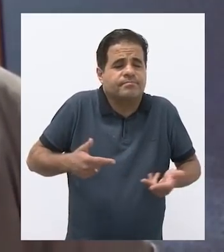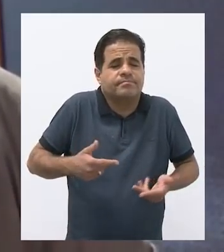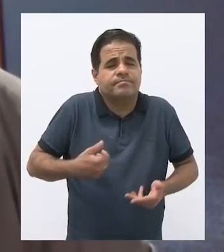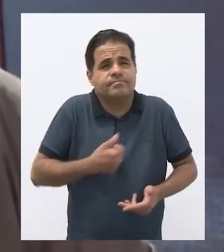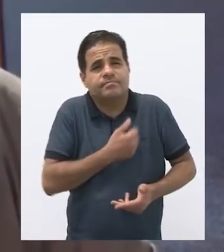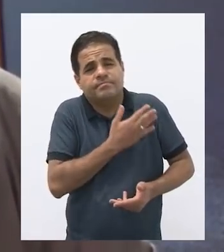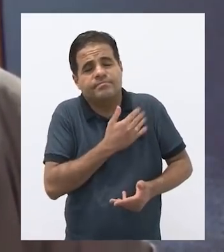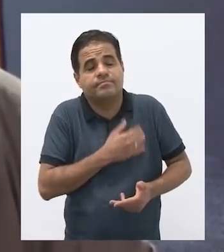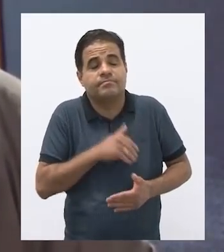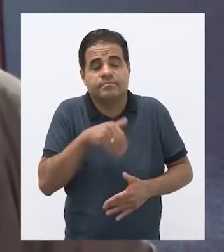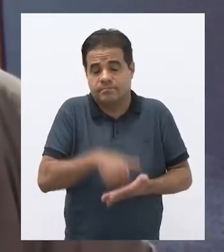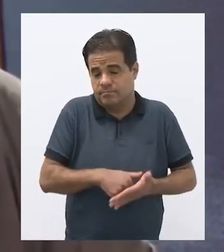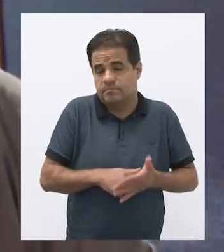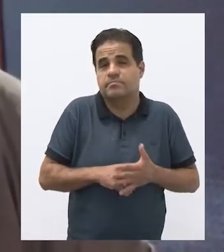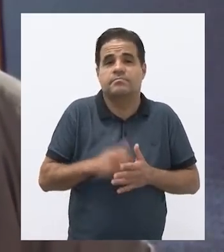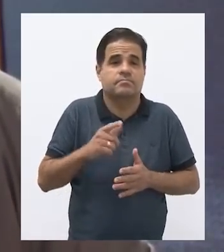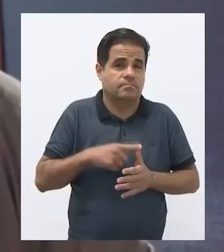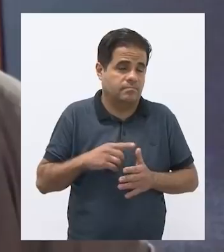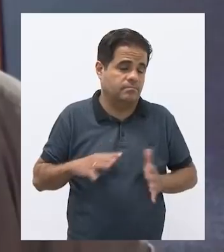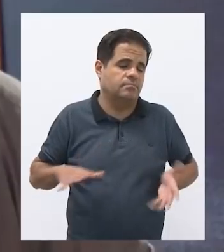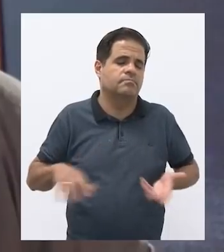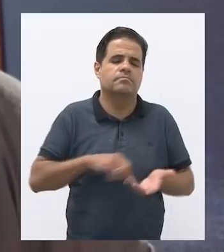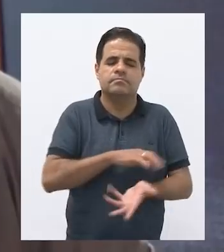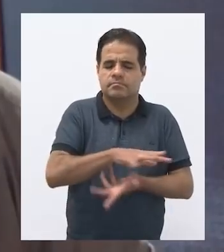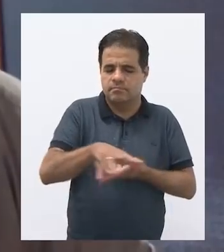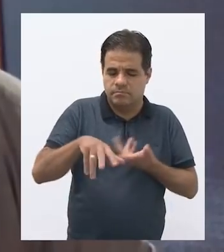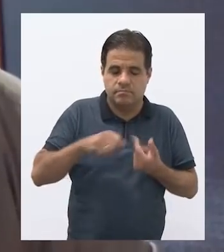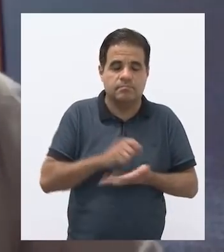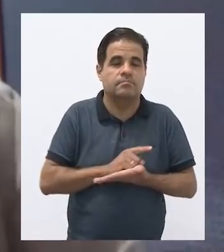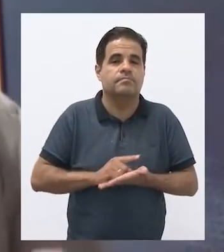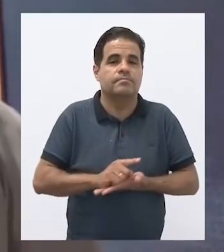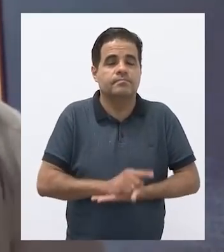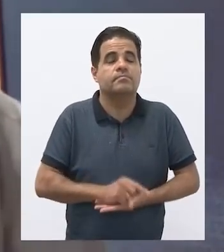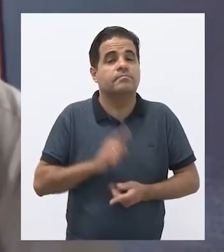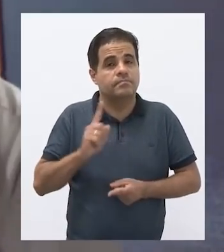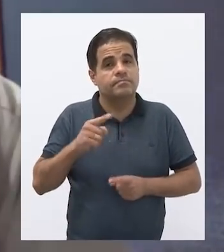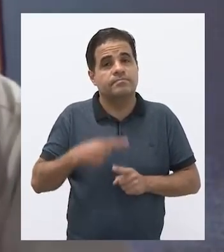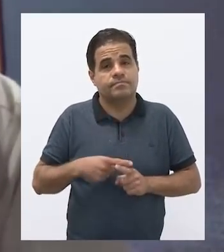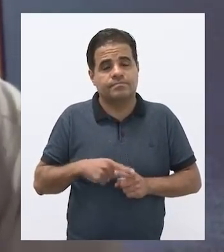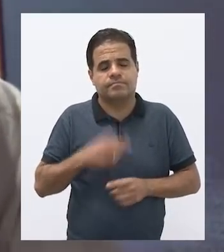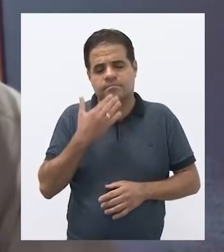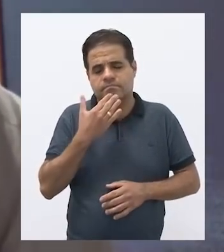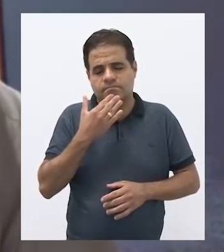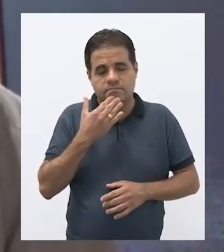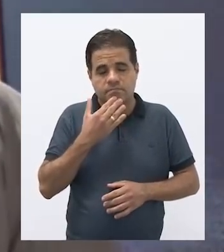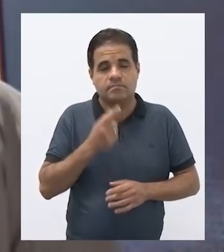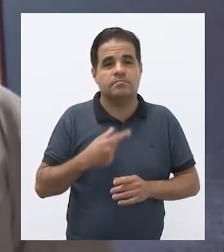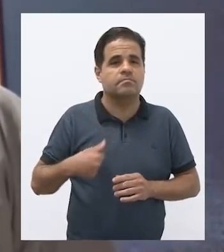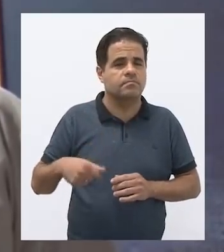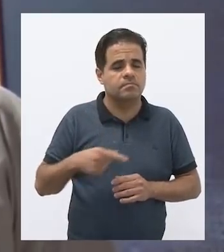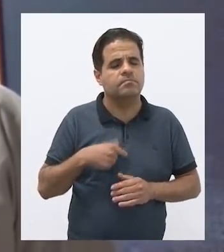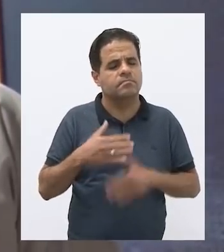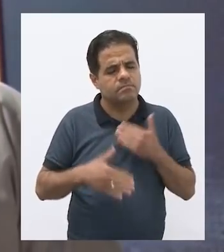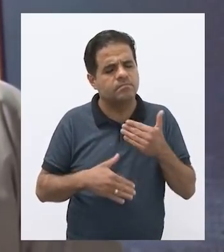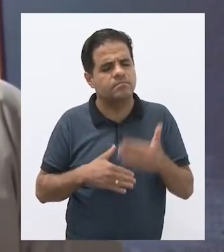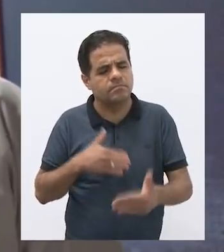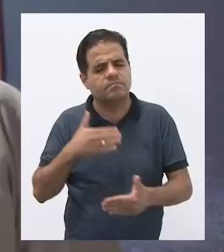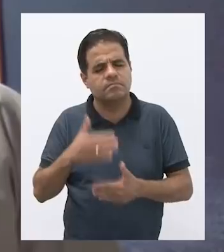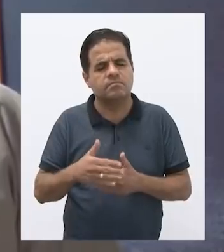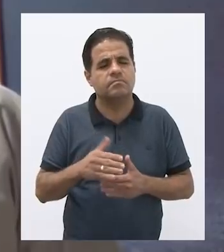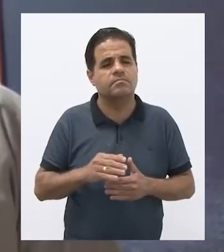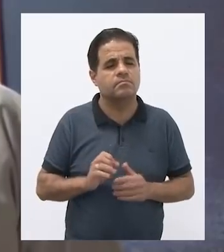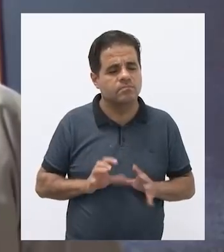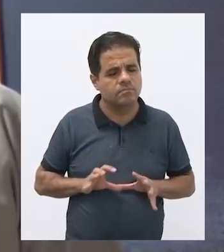e etc., dentro do ambiente digital, é porque falhamos, estamos falhando recorrentemente,